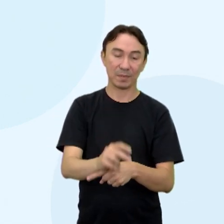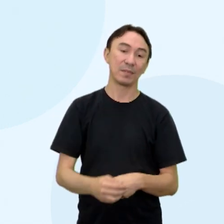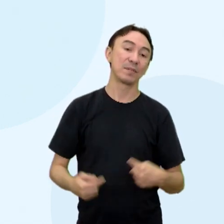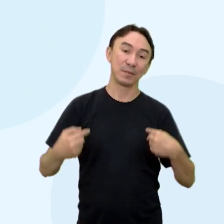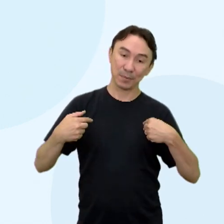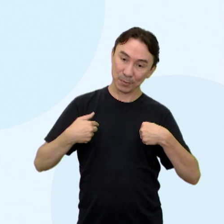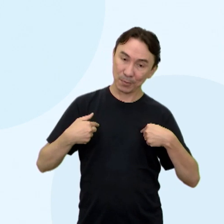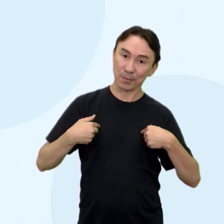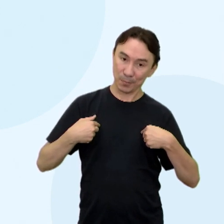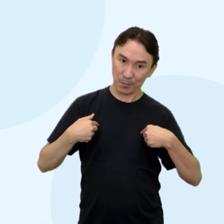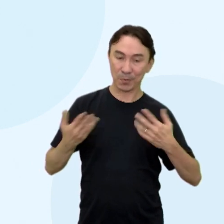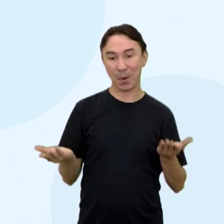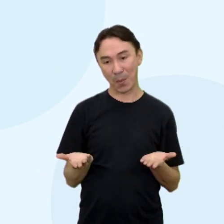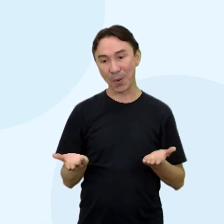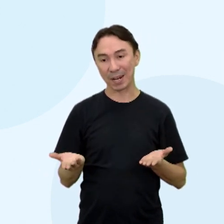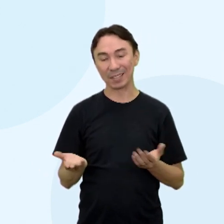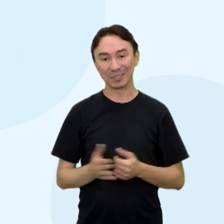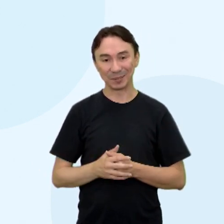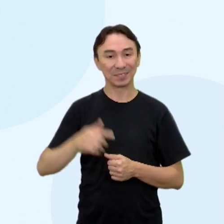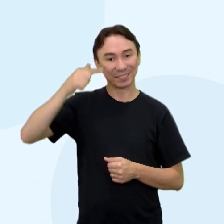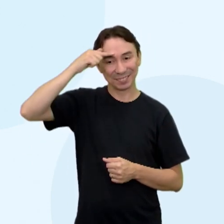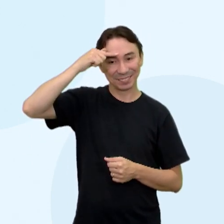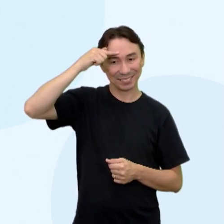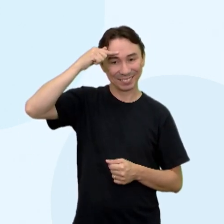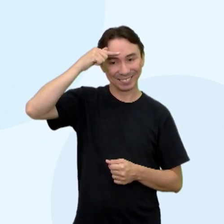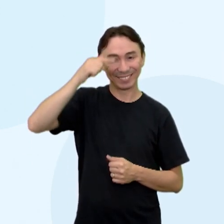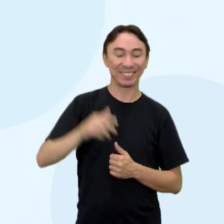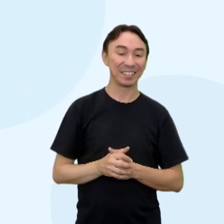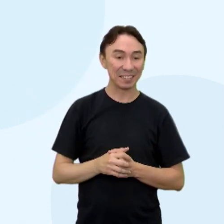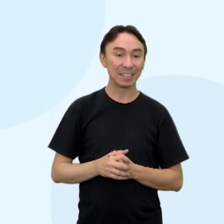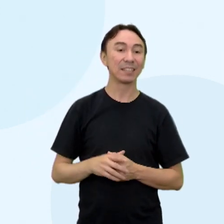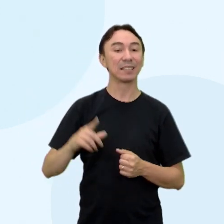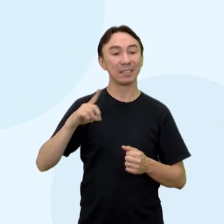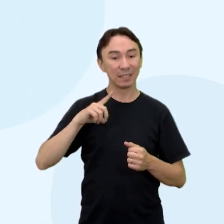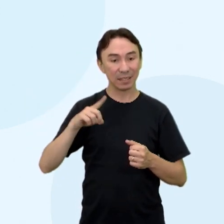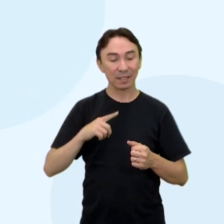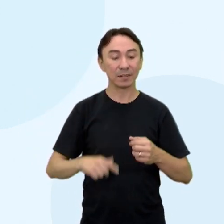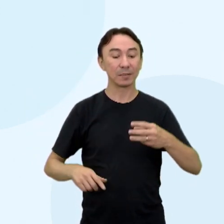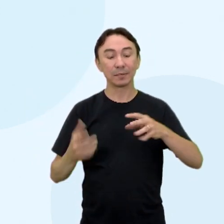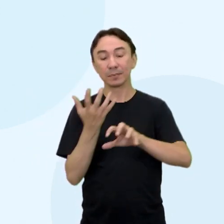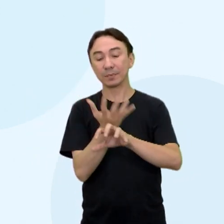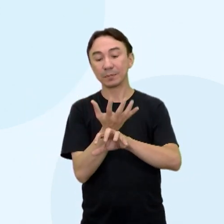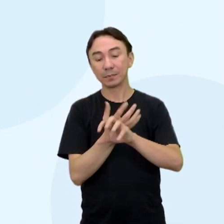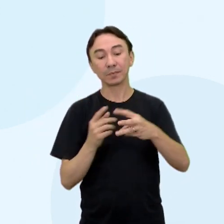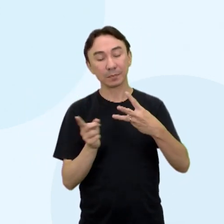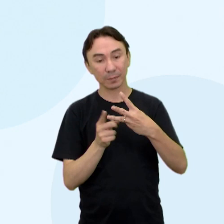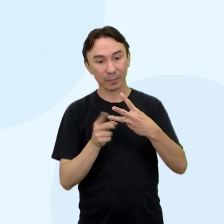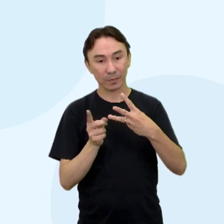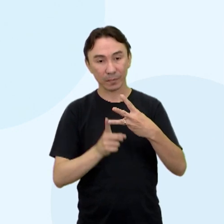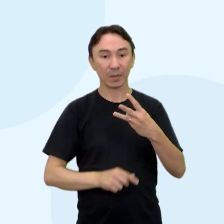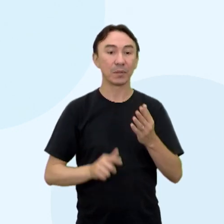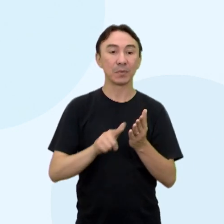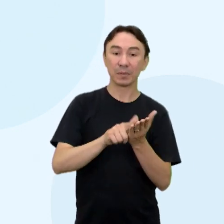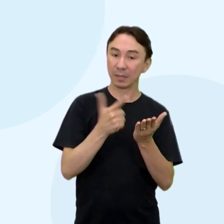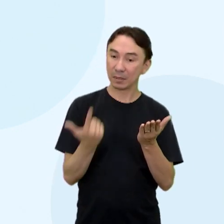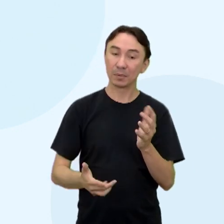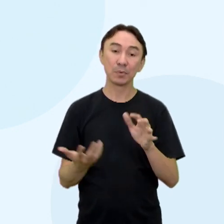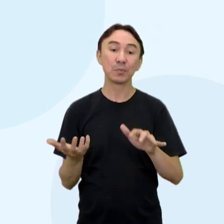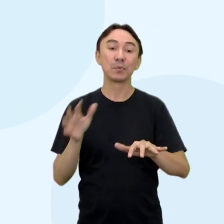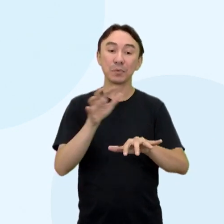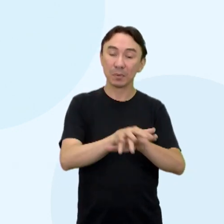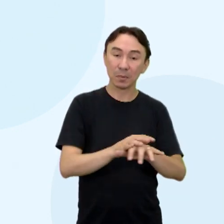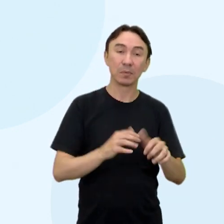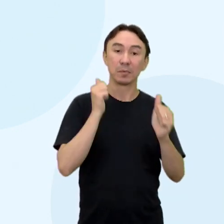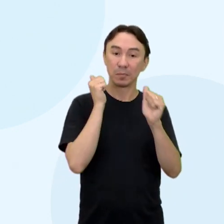vos fala neste momento. Tá bom? Temos o componente 3, jornalismo e inclusão nos esportes, práticas e experimentação,